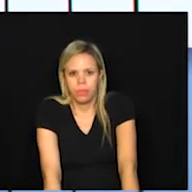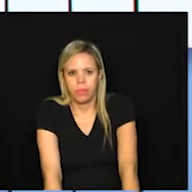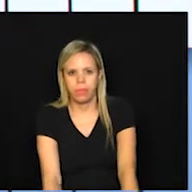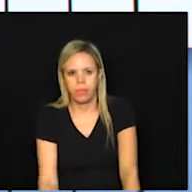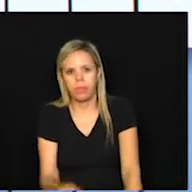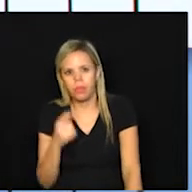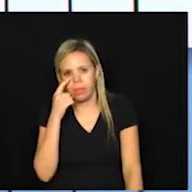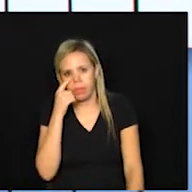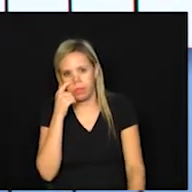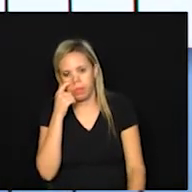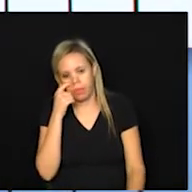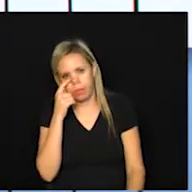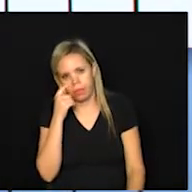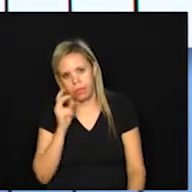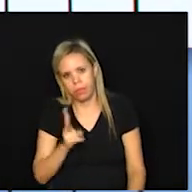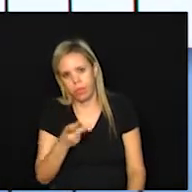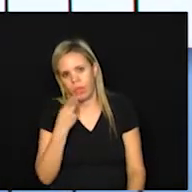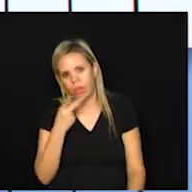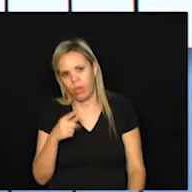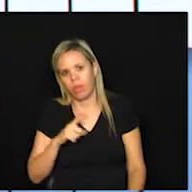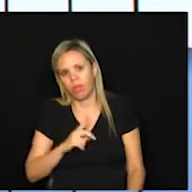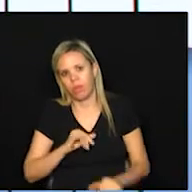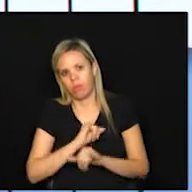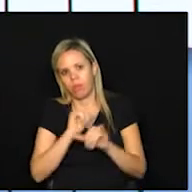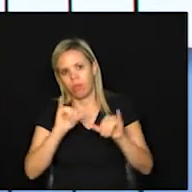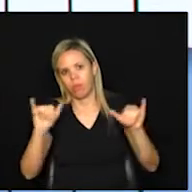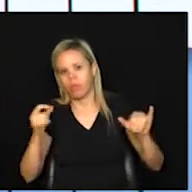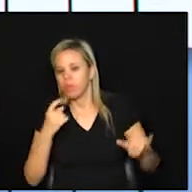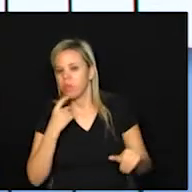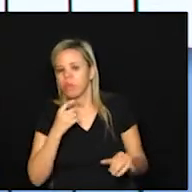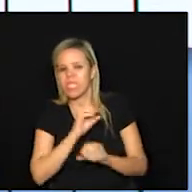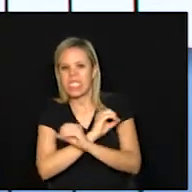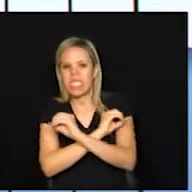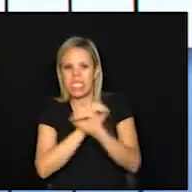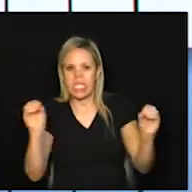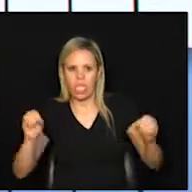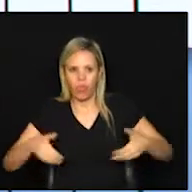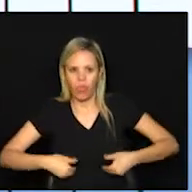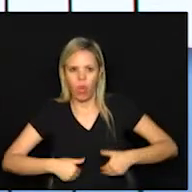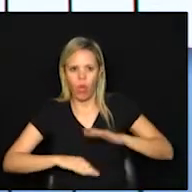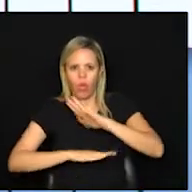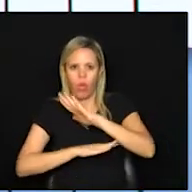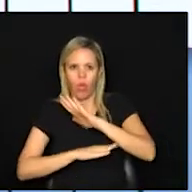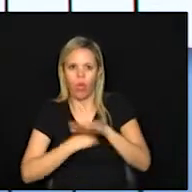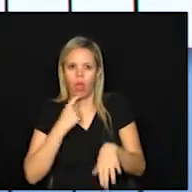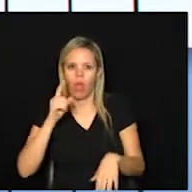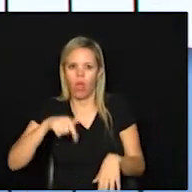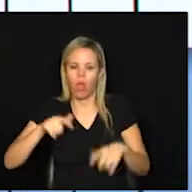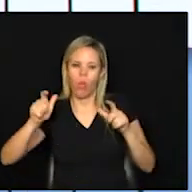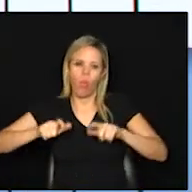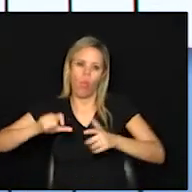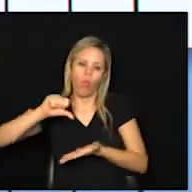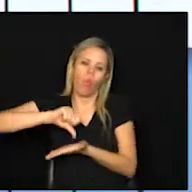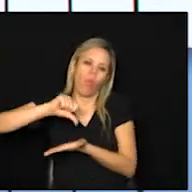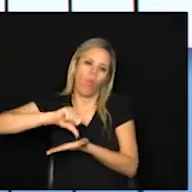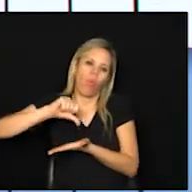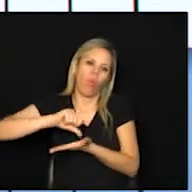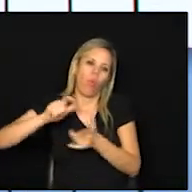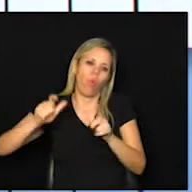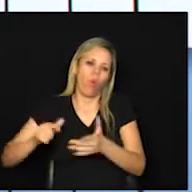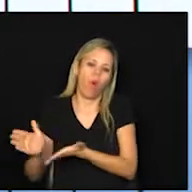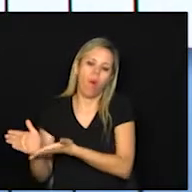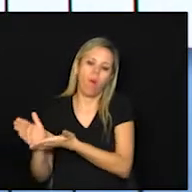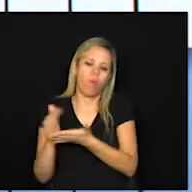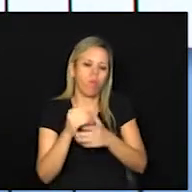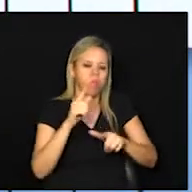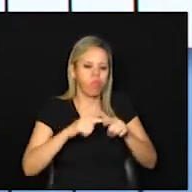Olha, até puxando em relação a isso, a gente está com a campanha Campinas Sem Fome. A Câmara de Campinas, ela é aí um dos